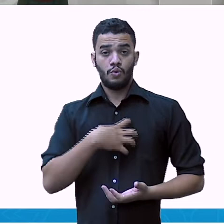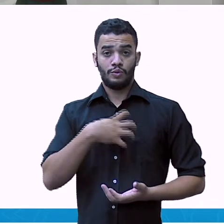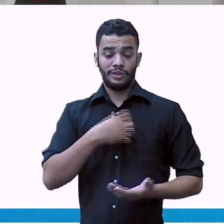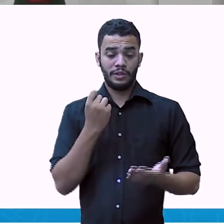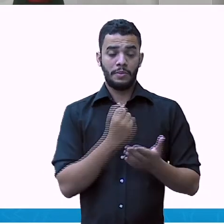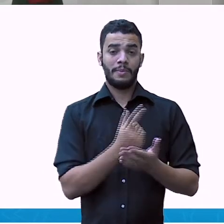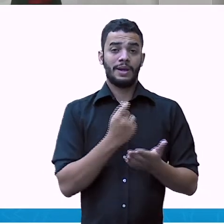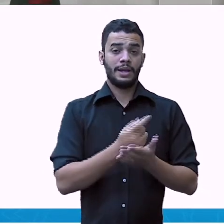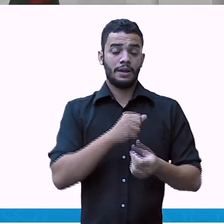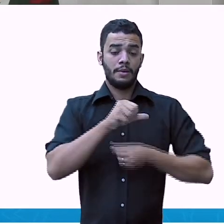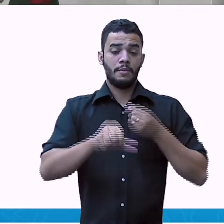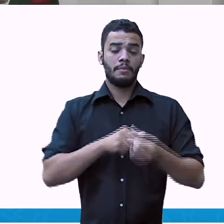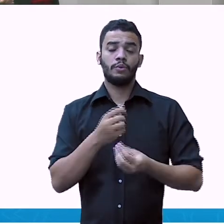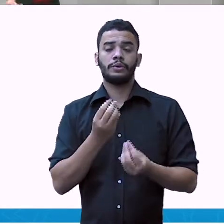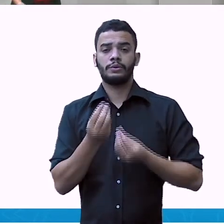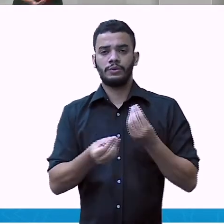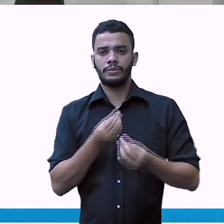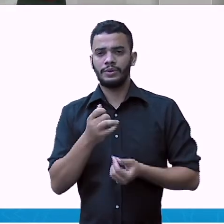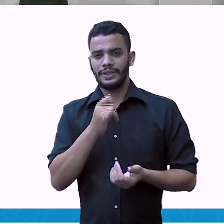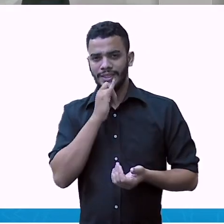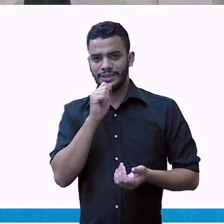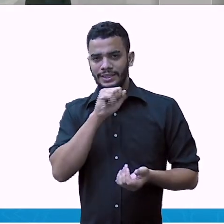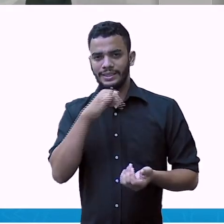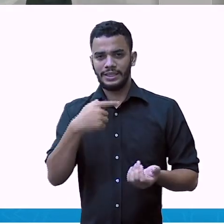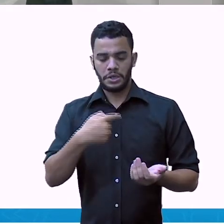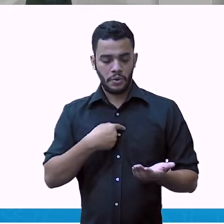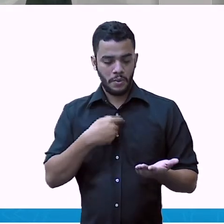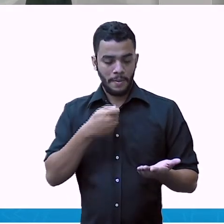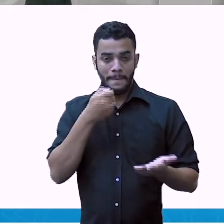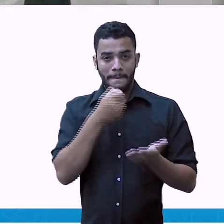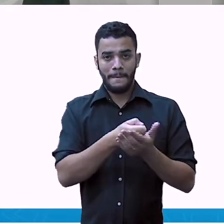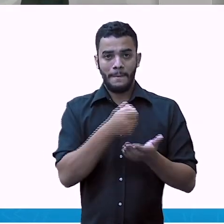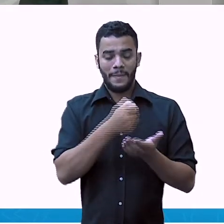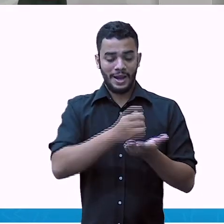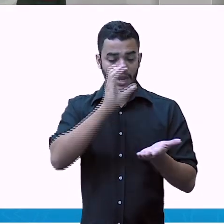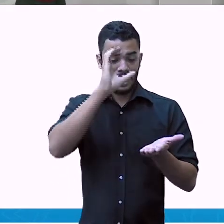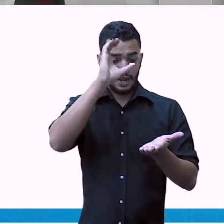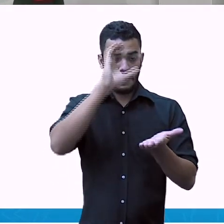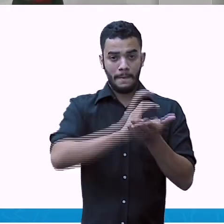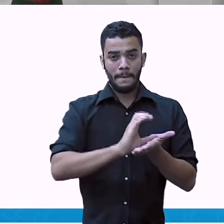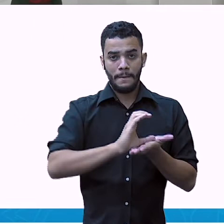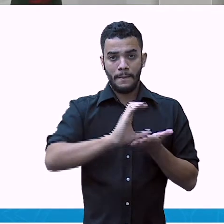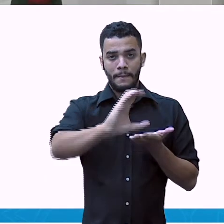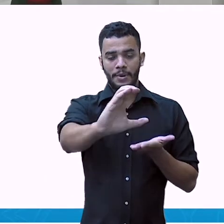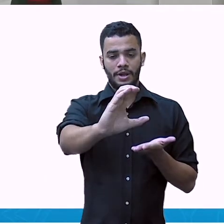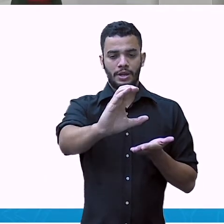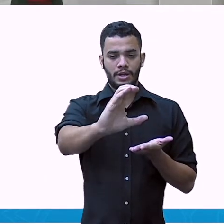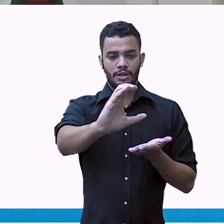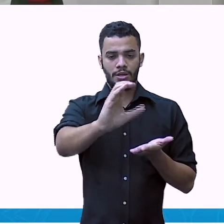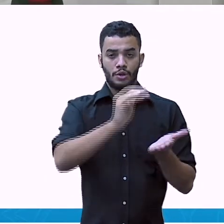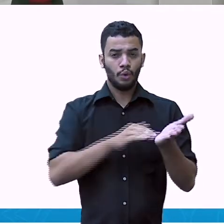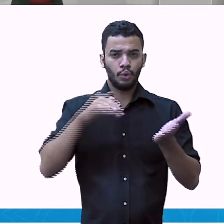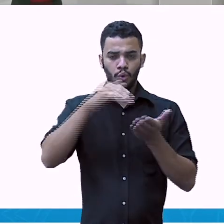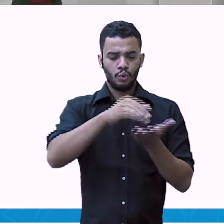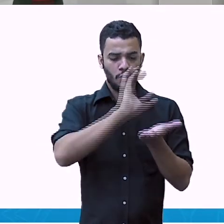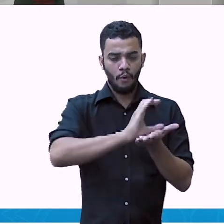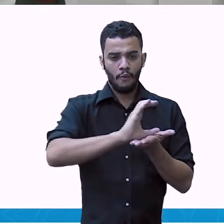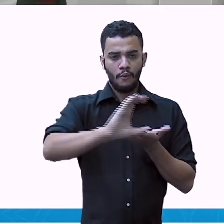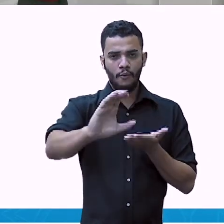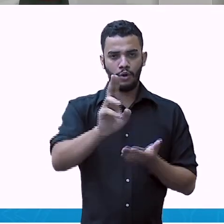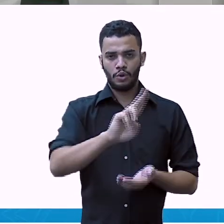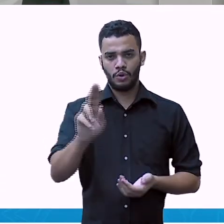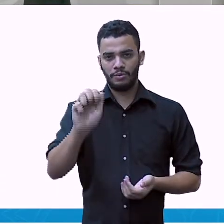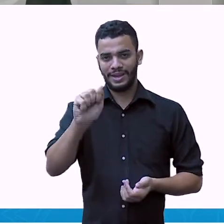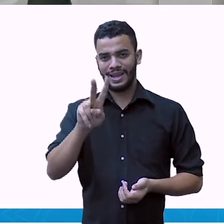dividida, parcelado. Então, esses valores são diferentes. A forma a prazo fica mais caro do que